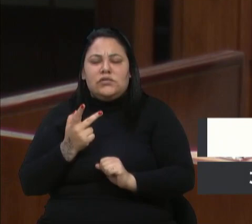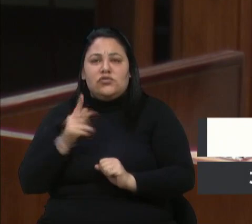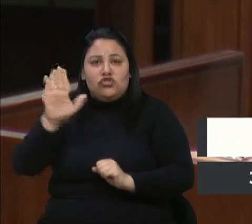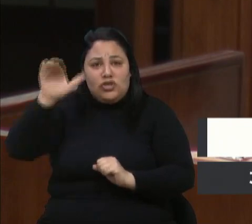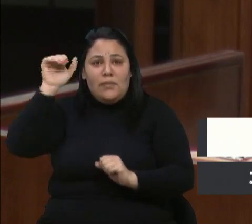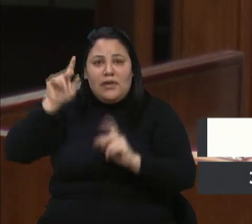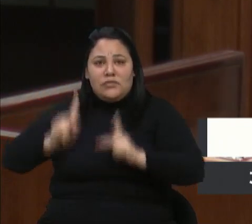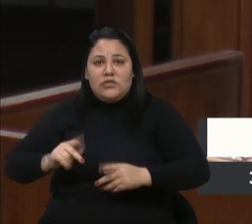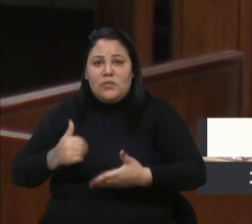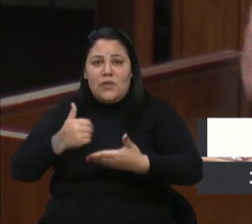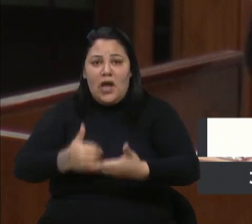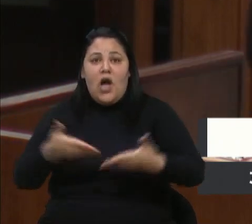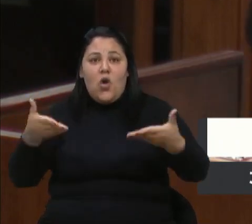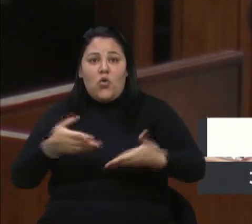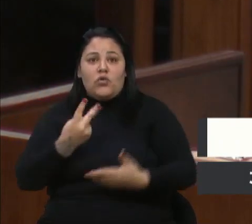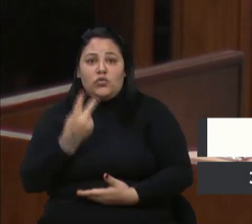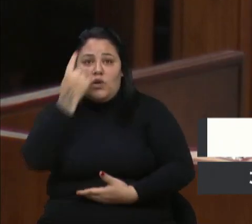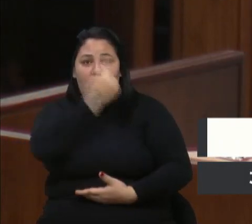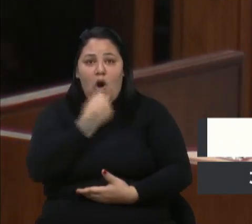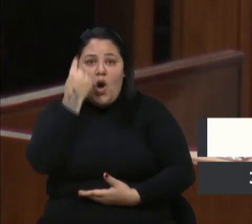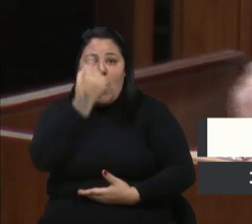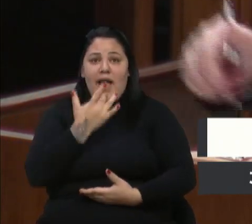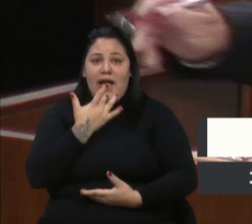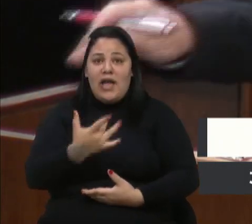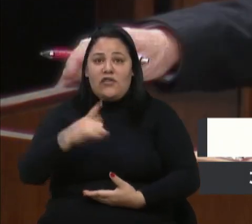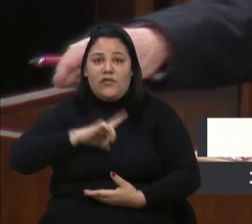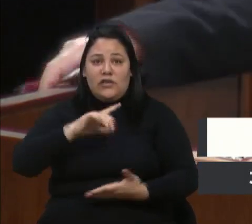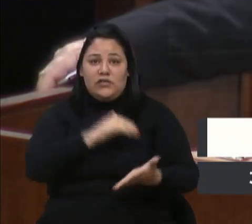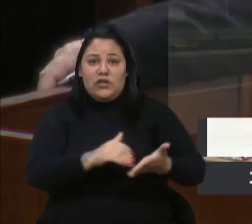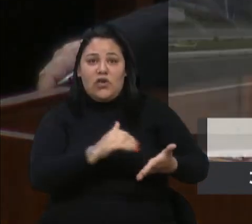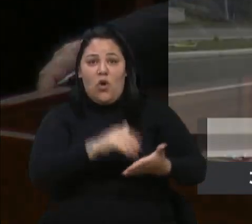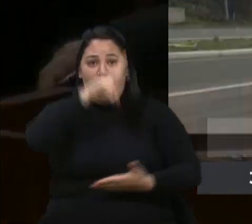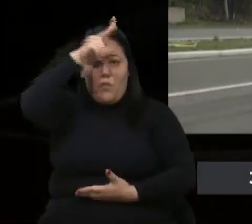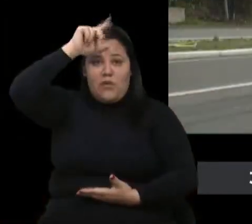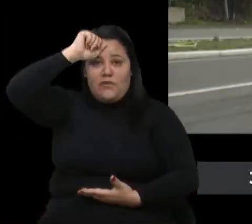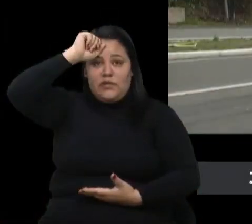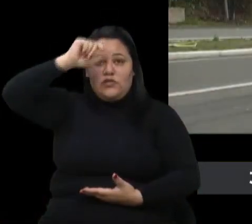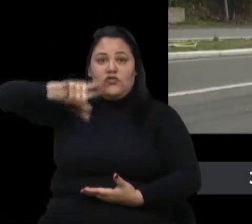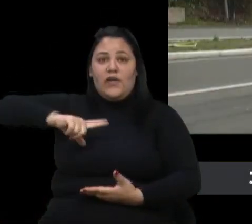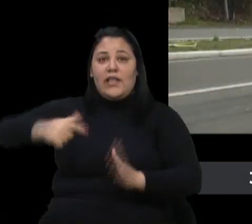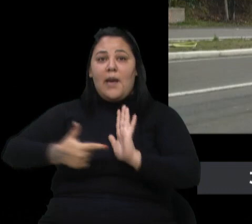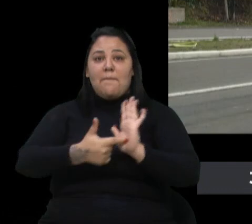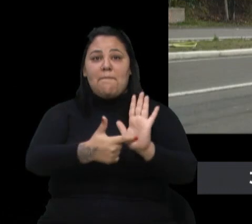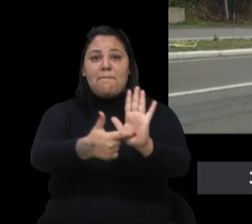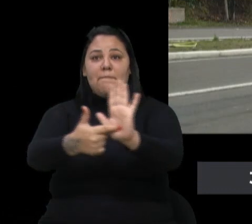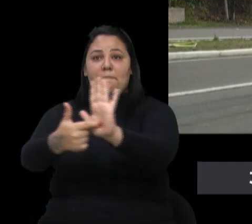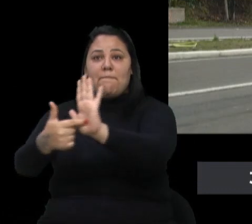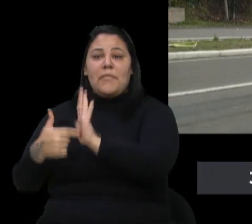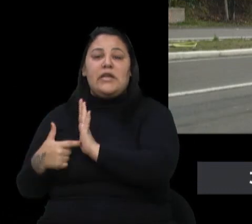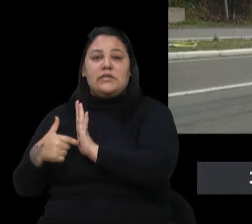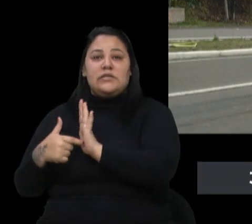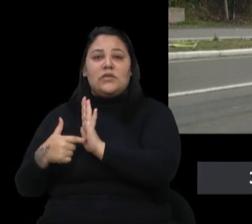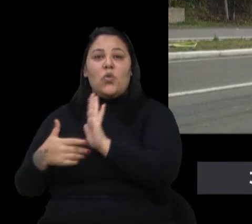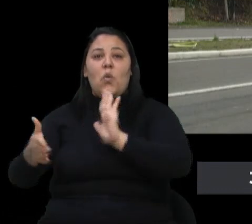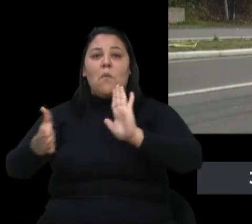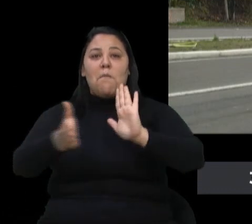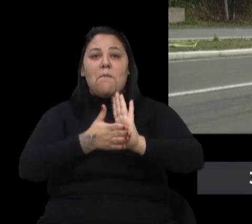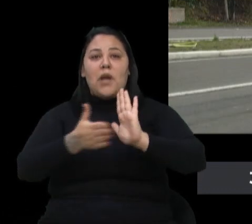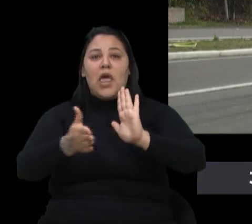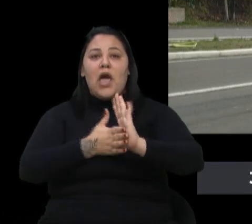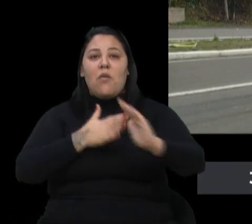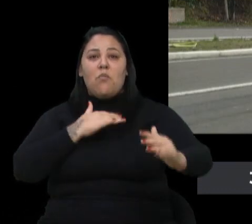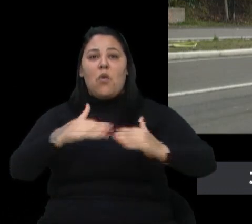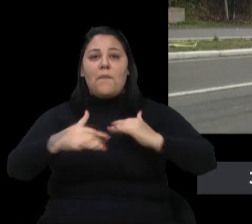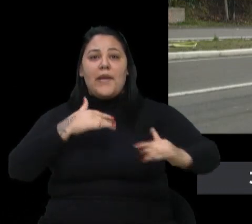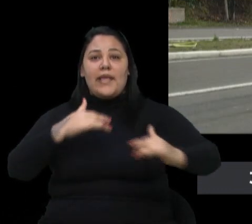horas nós vamos ter no gabinete do prefeito, então, a apresentação do plano de mobilidade. Deveria ser nesta